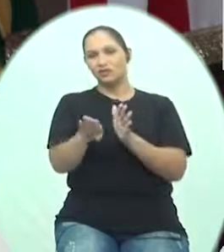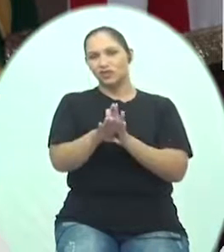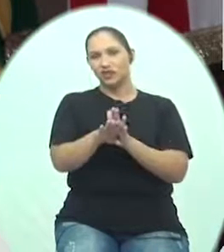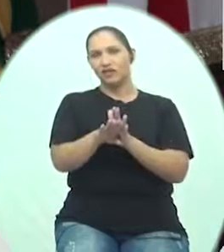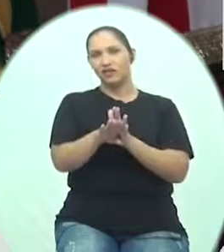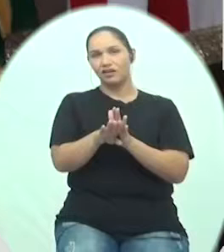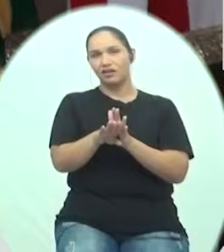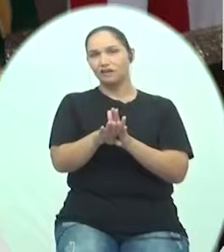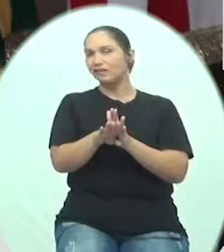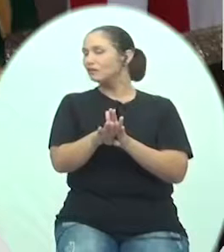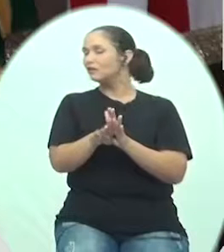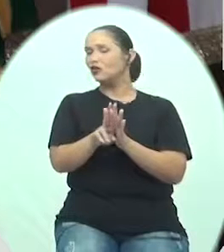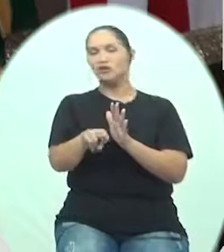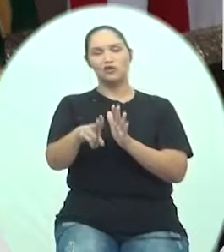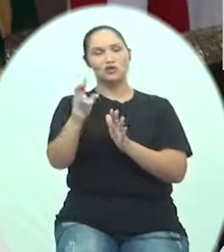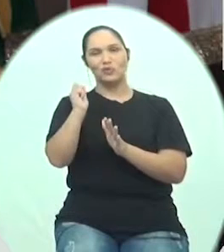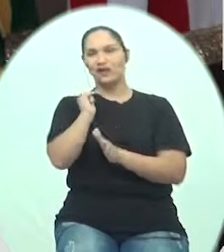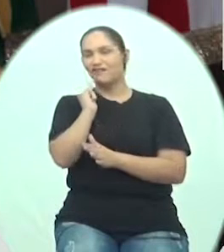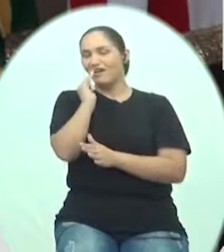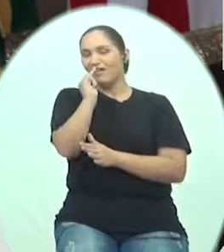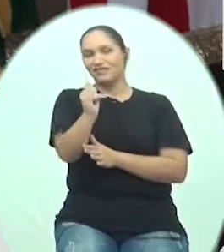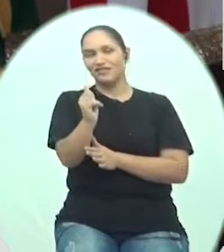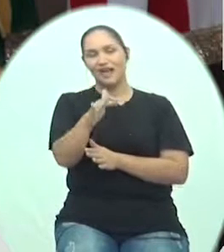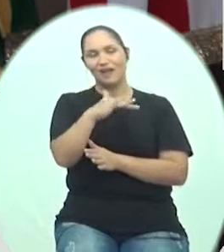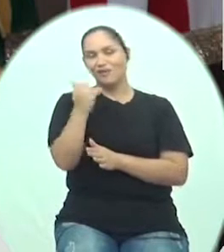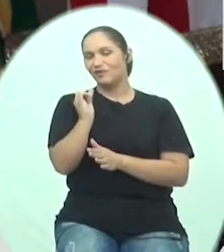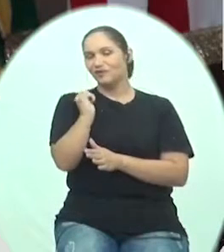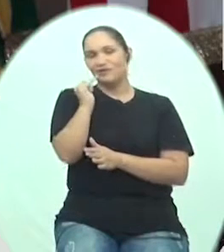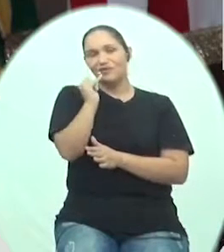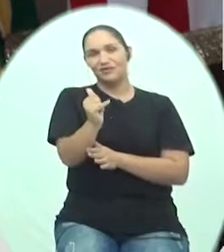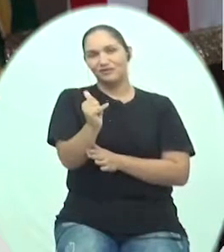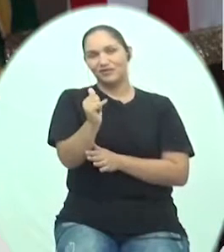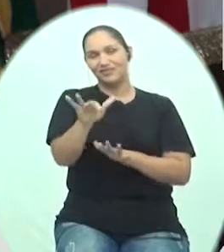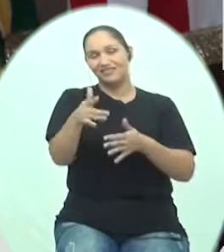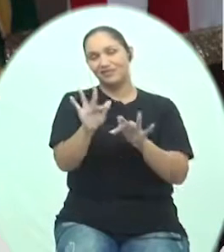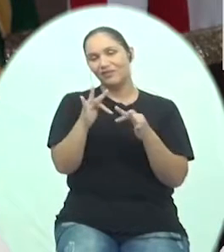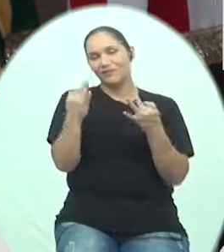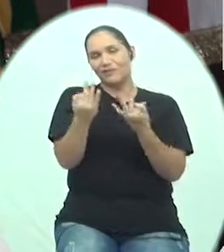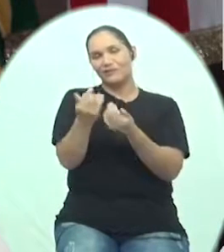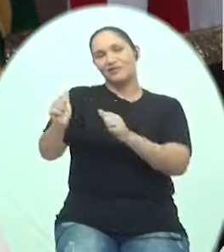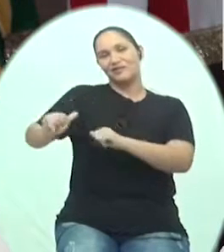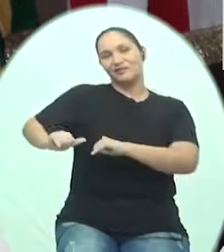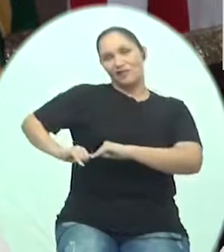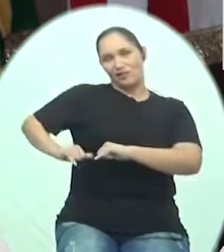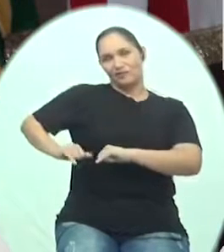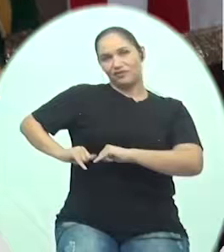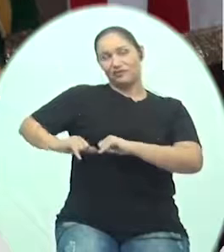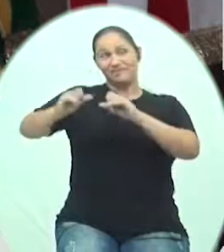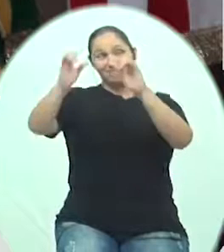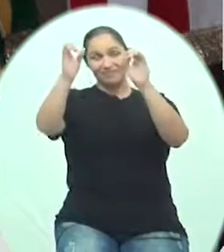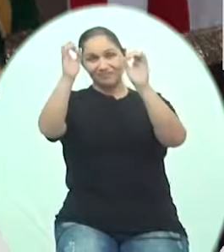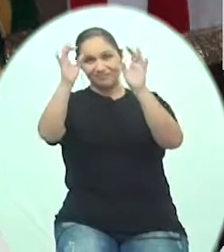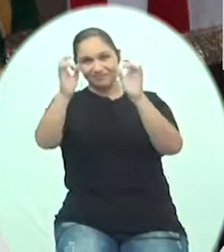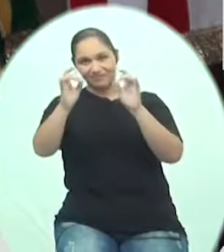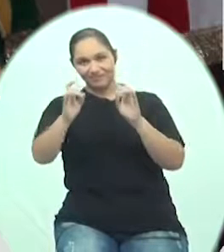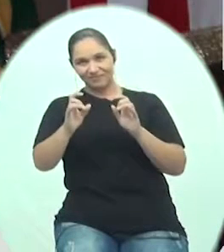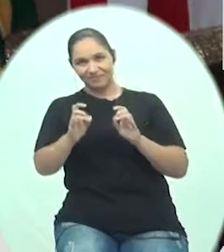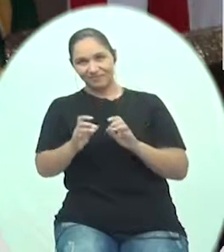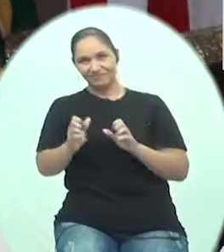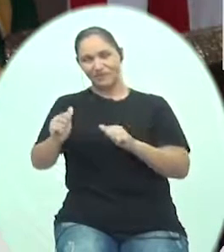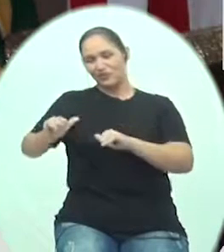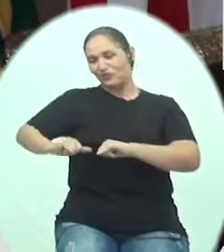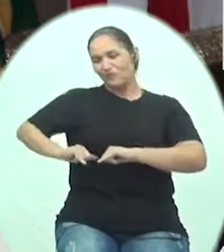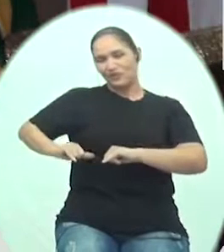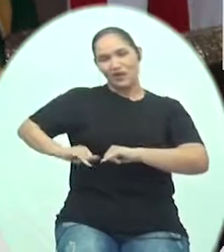vezes uma surpresa desagradável para os seus entes queridos né Principalmente pros familiares nesse momento